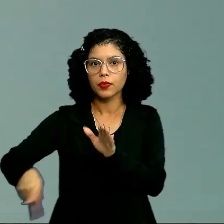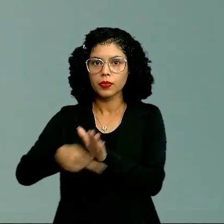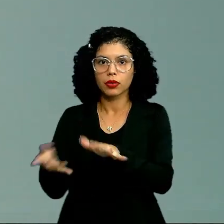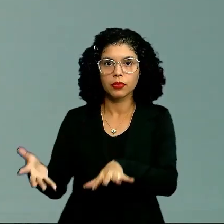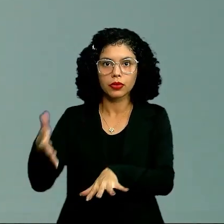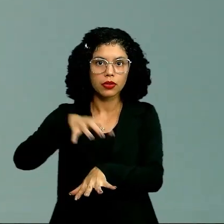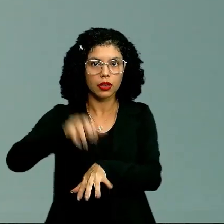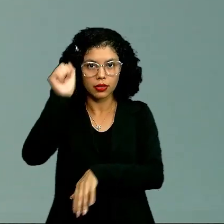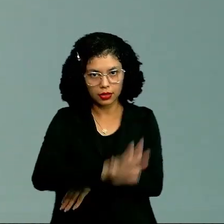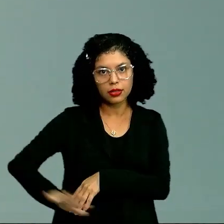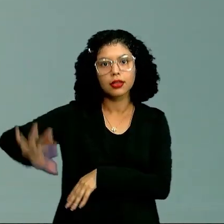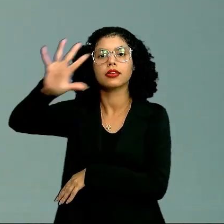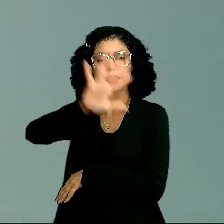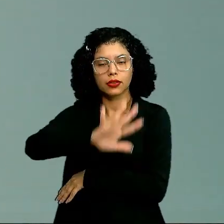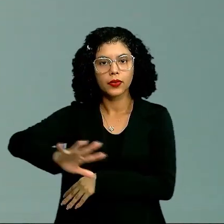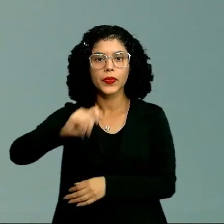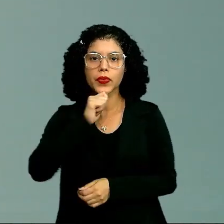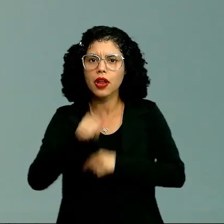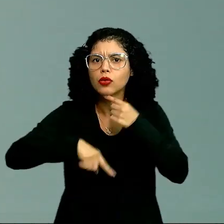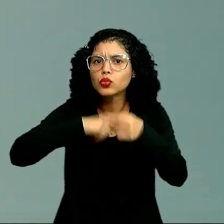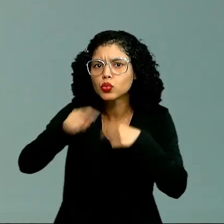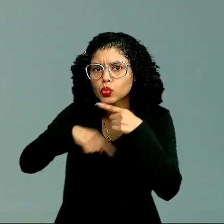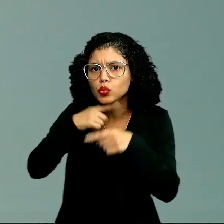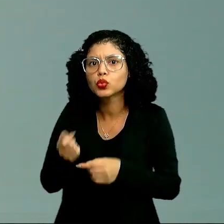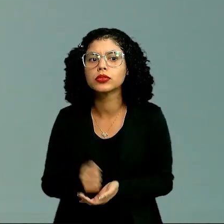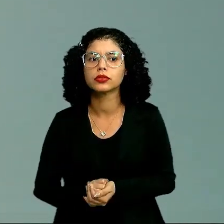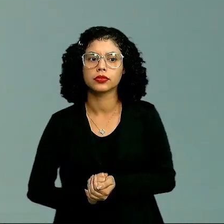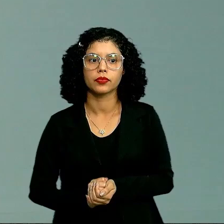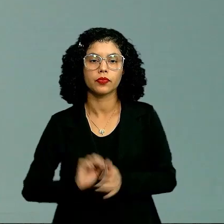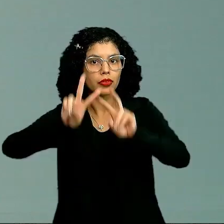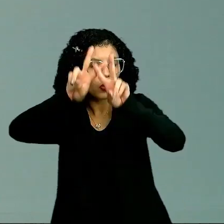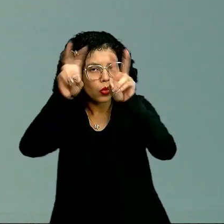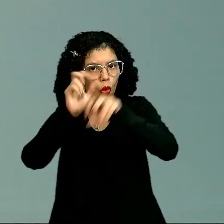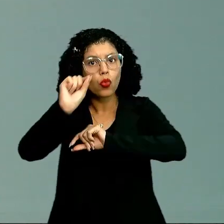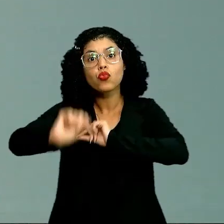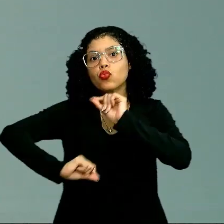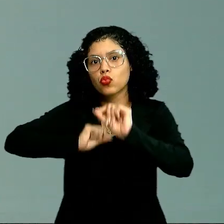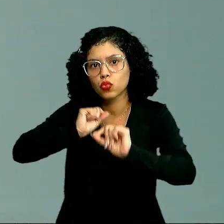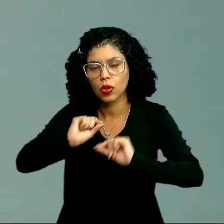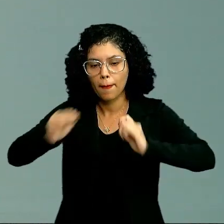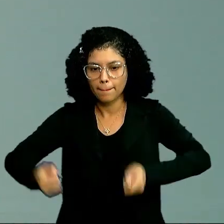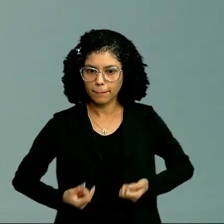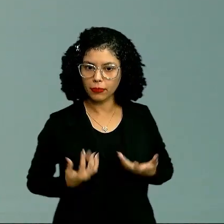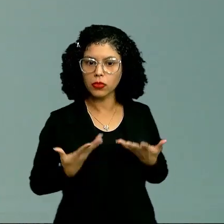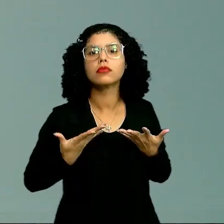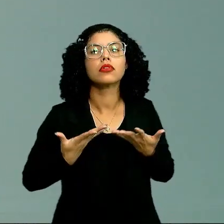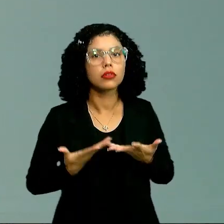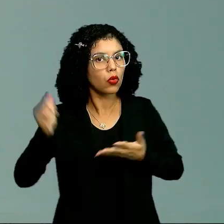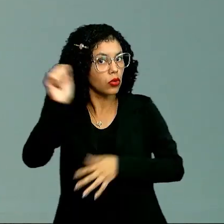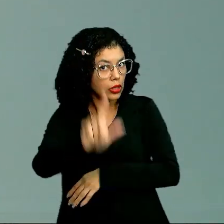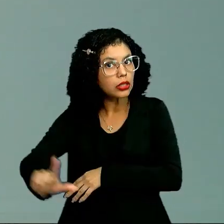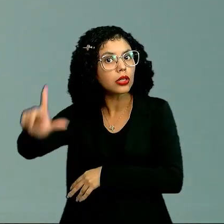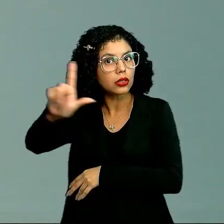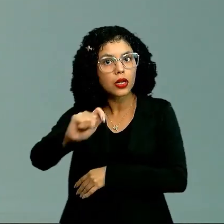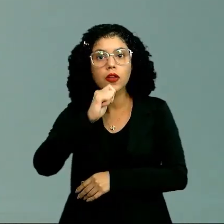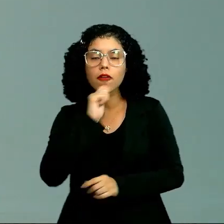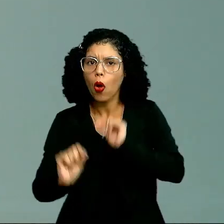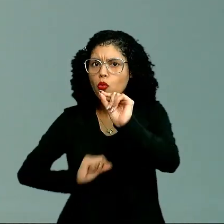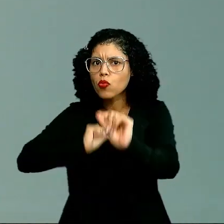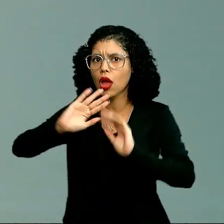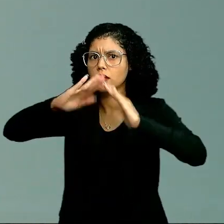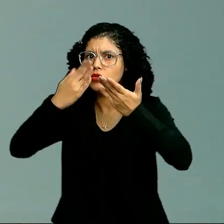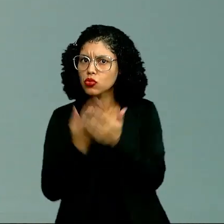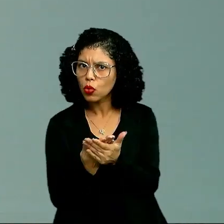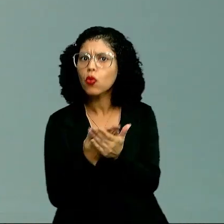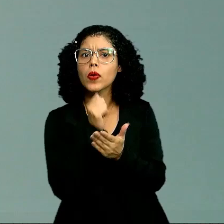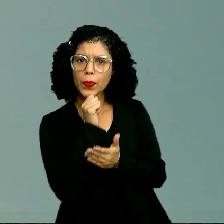nacional. E se você ainda está em dúvida acerca do que é manifestação literária e o que é